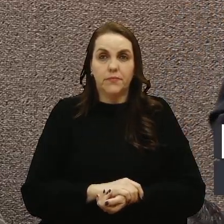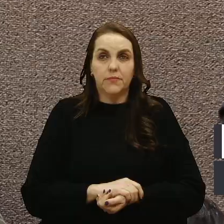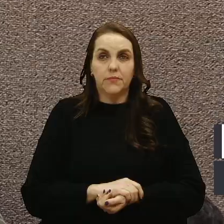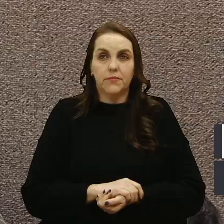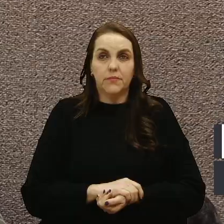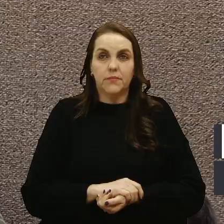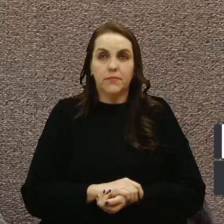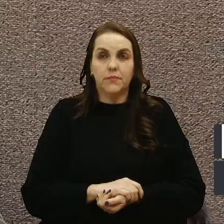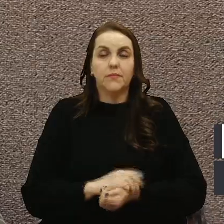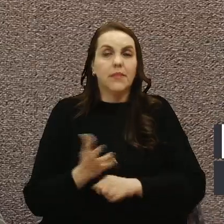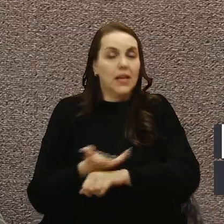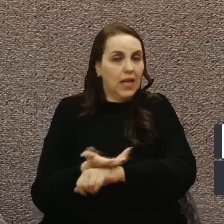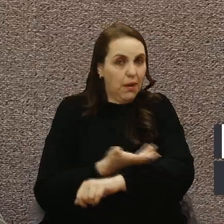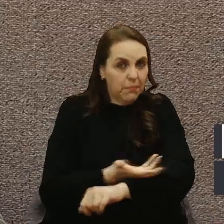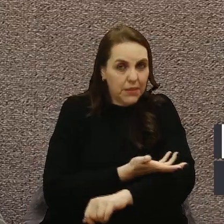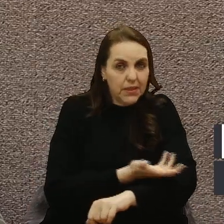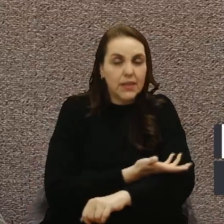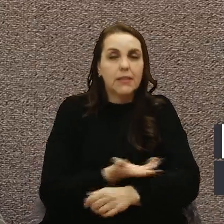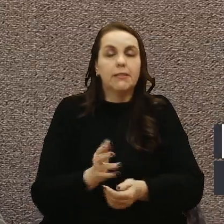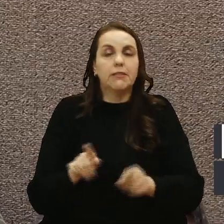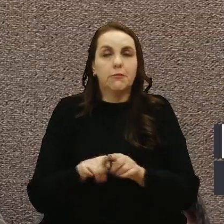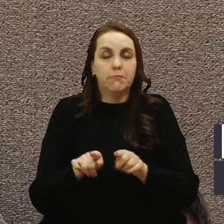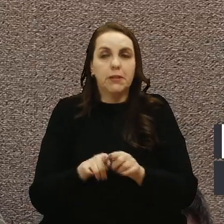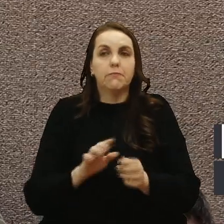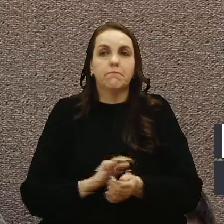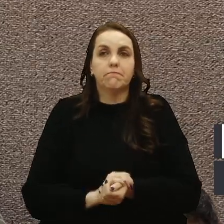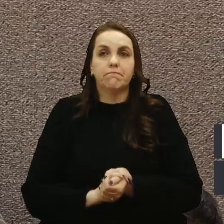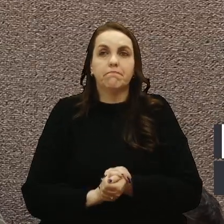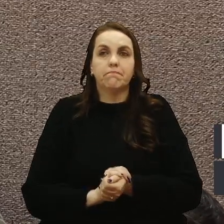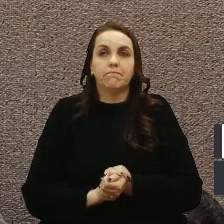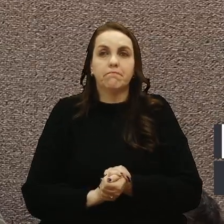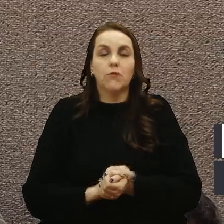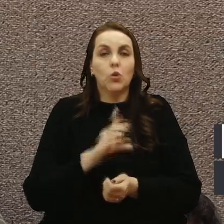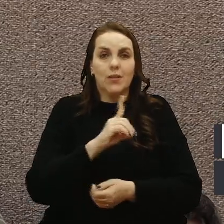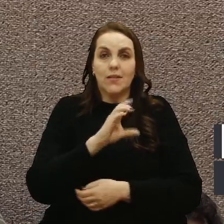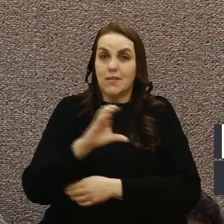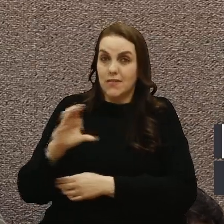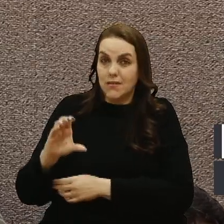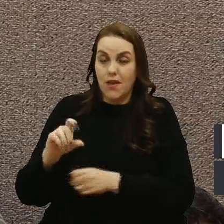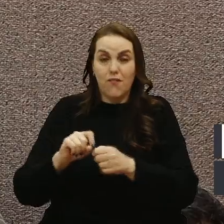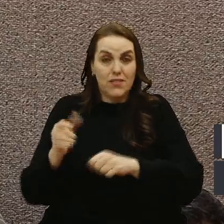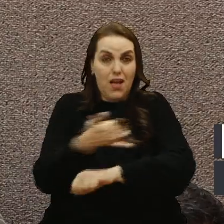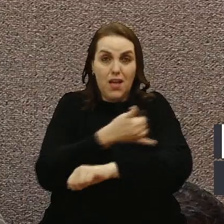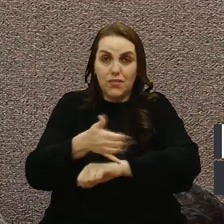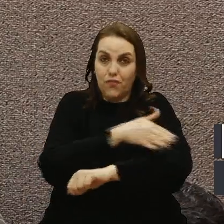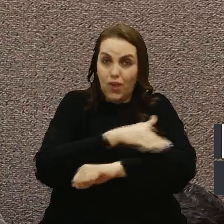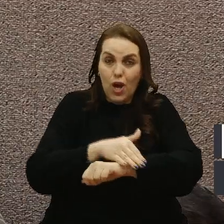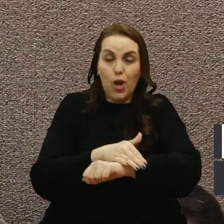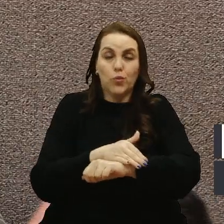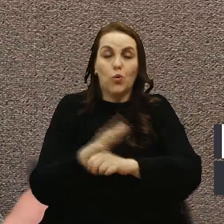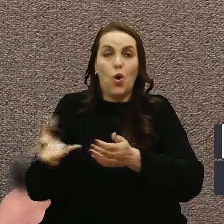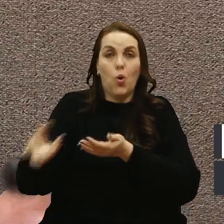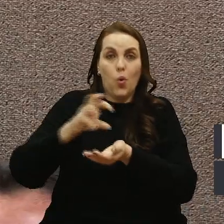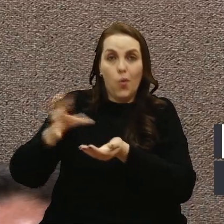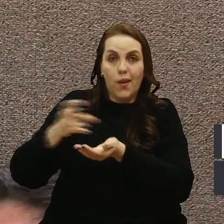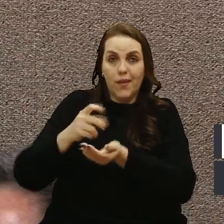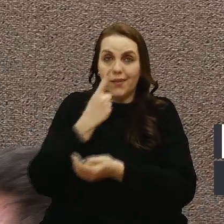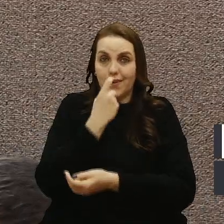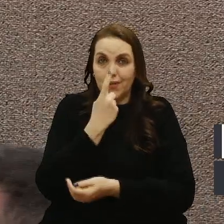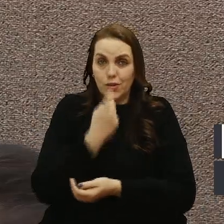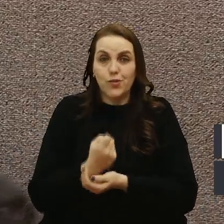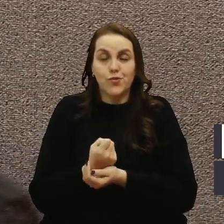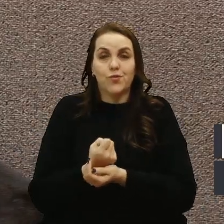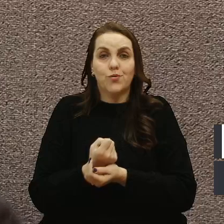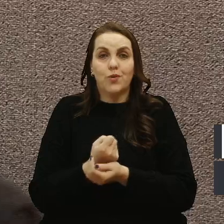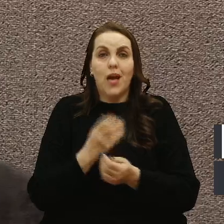na capina, no DCC fazendo asfalto, na coleta, merendeira nas